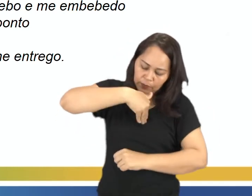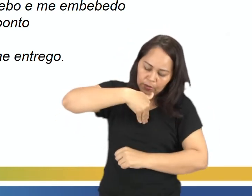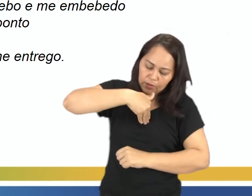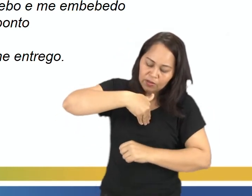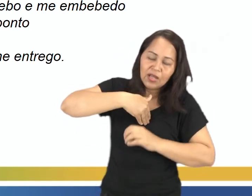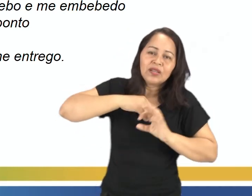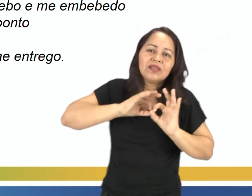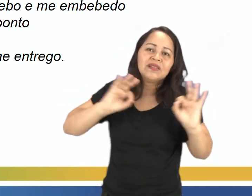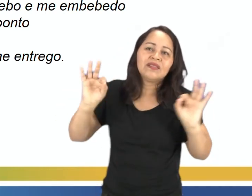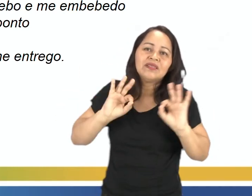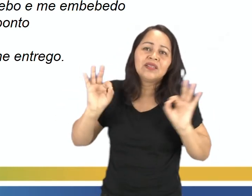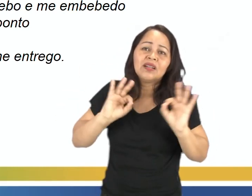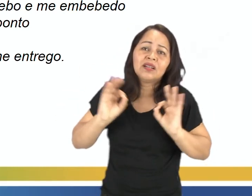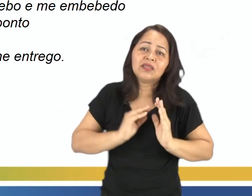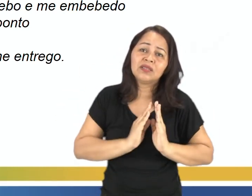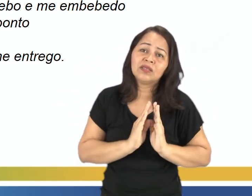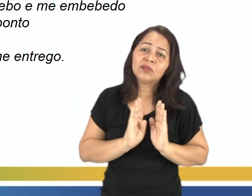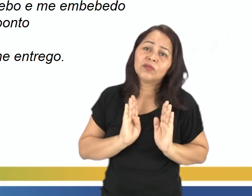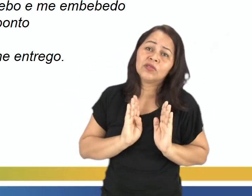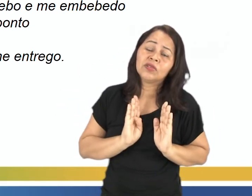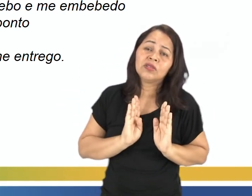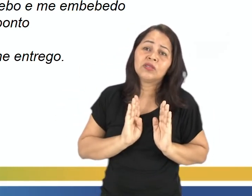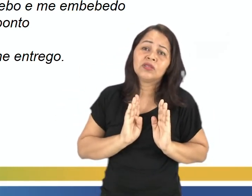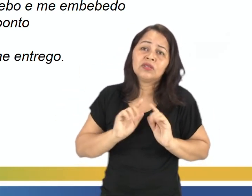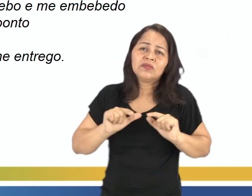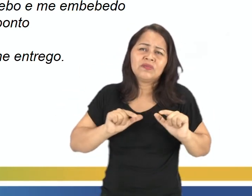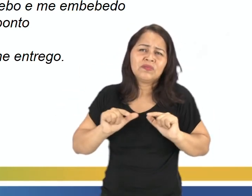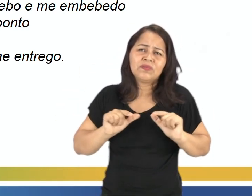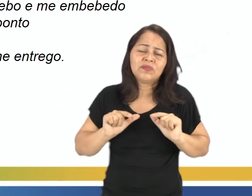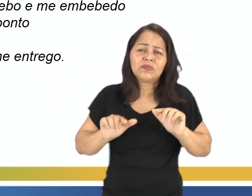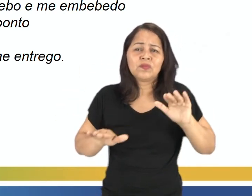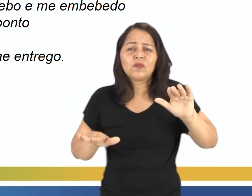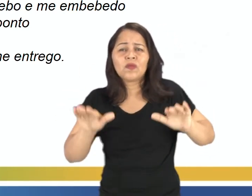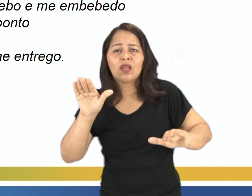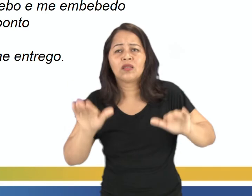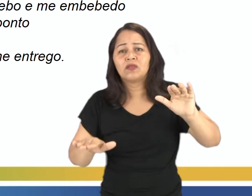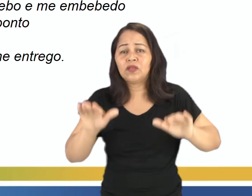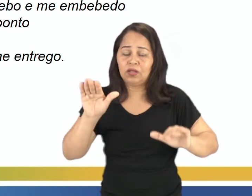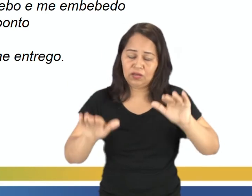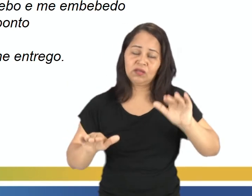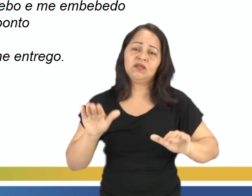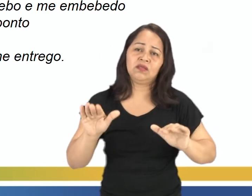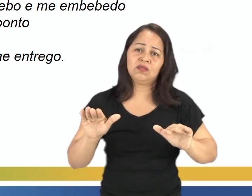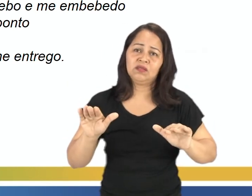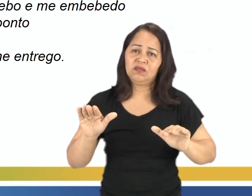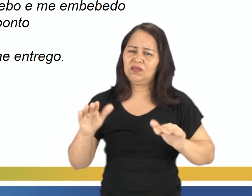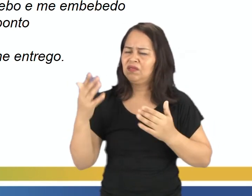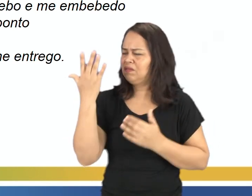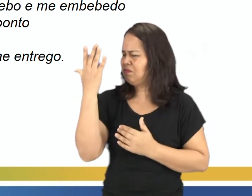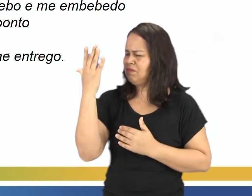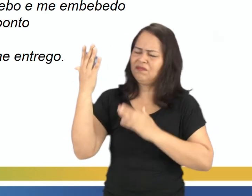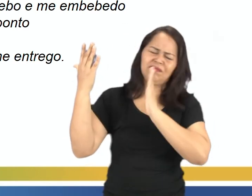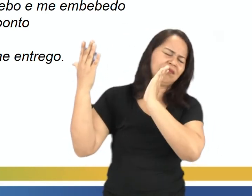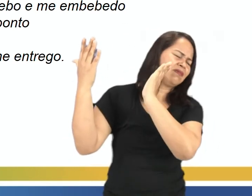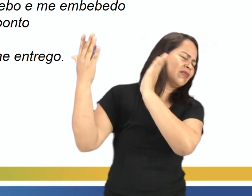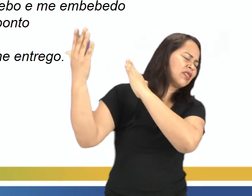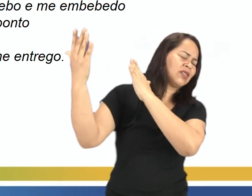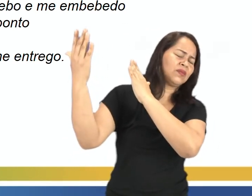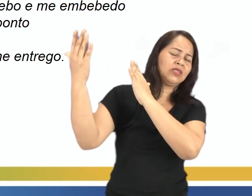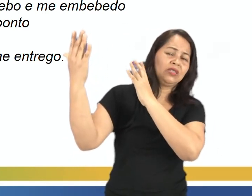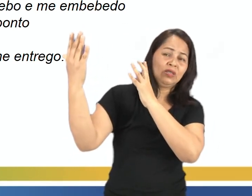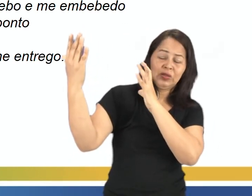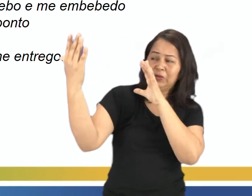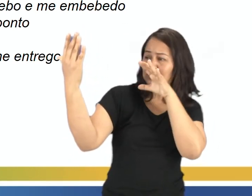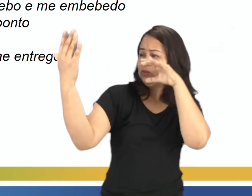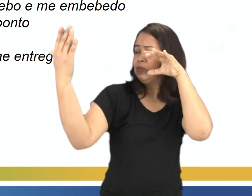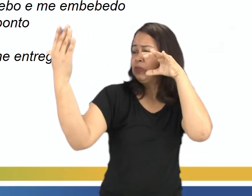a não ser pela porta de serviço. Às vezes, faço questão de não me ver e, entupido com a